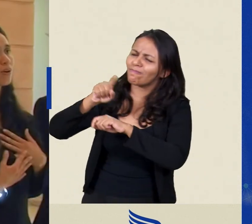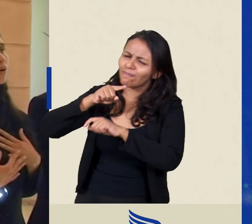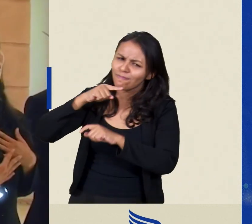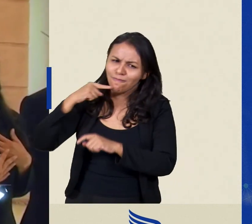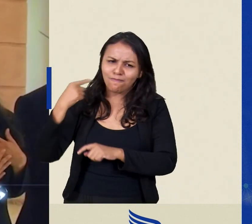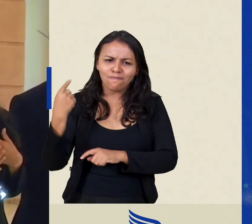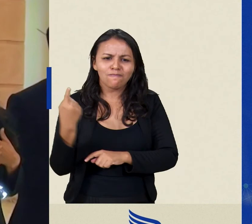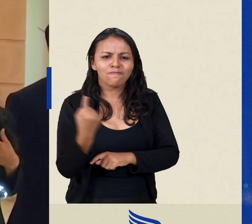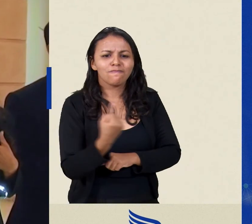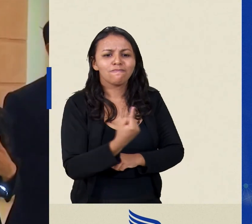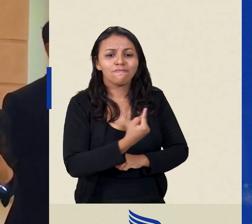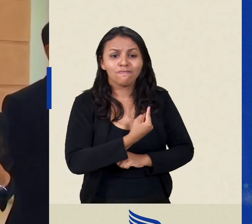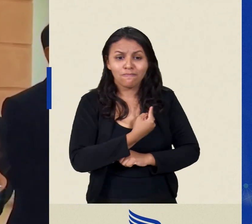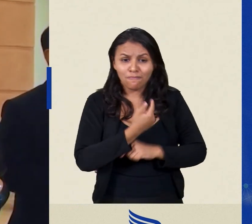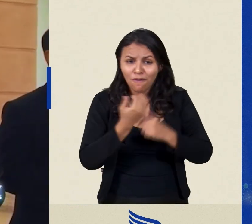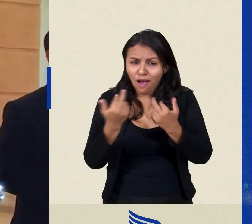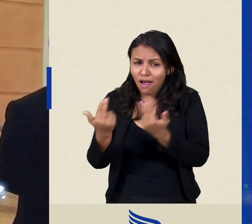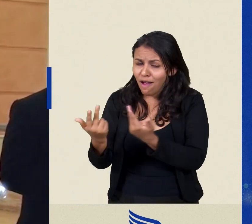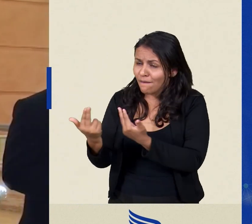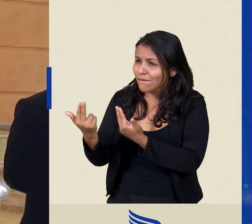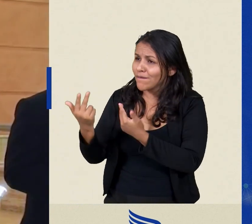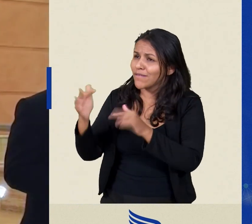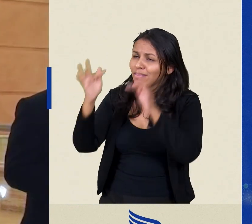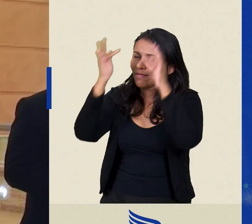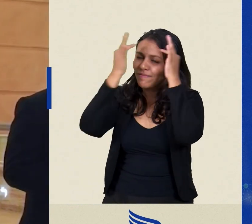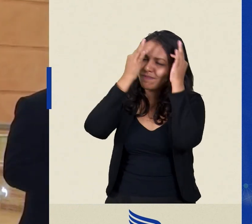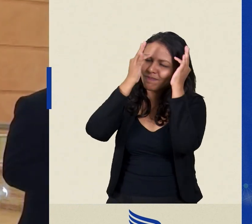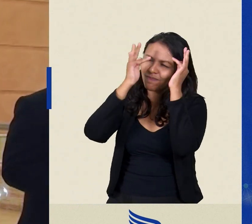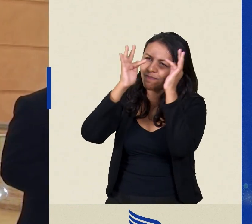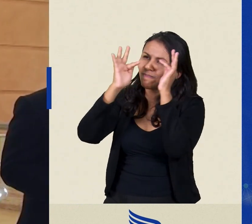possamos nós dizer